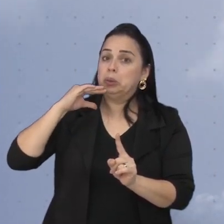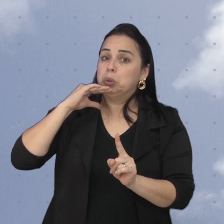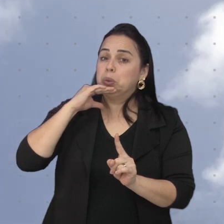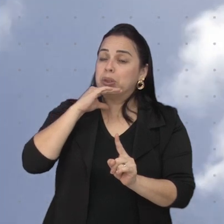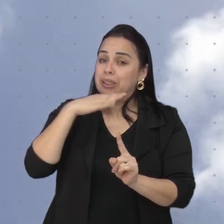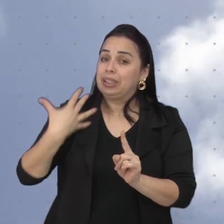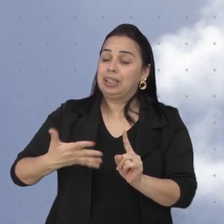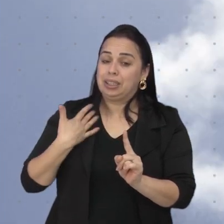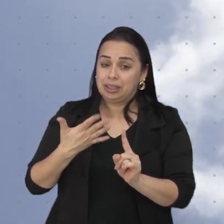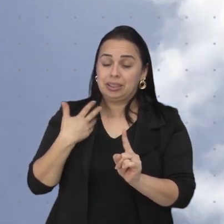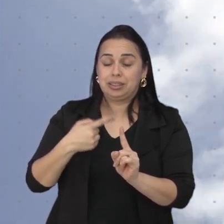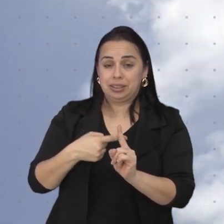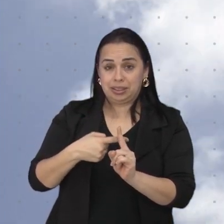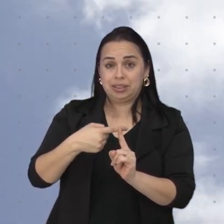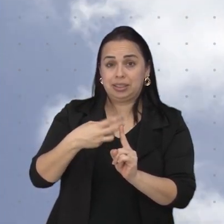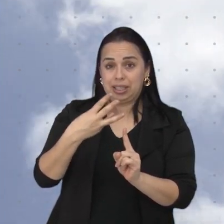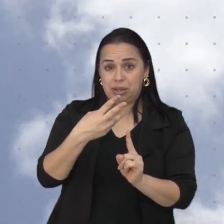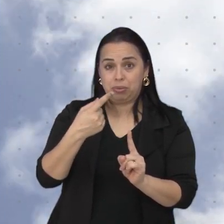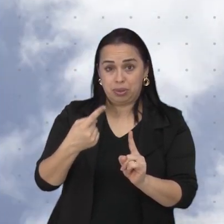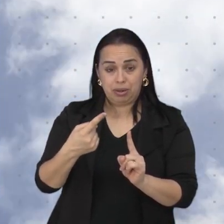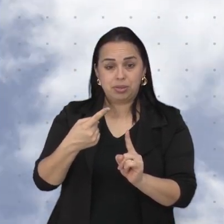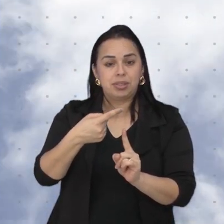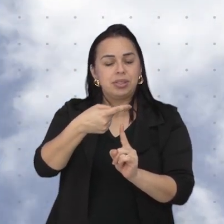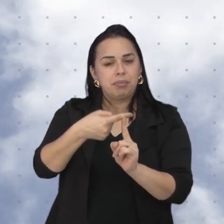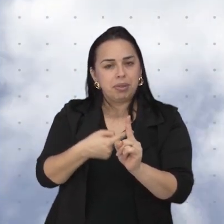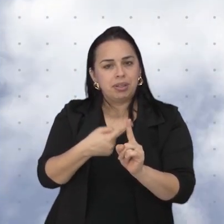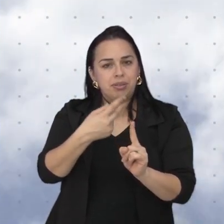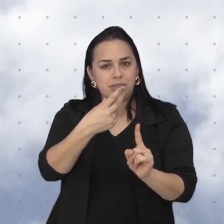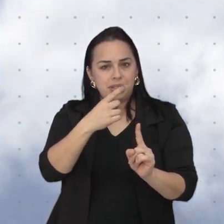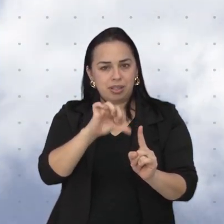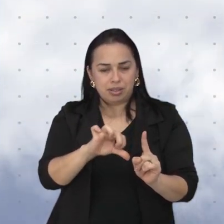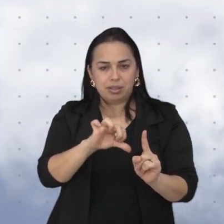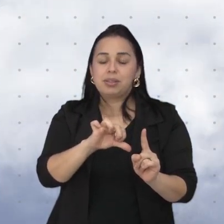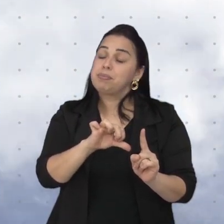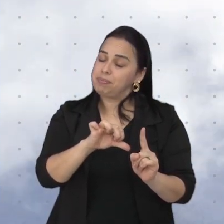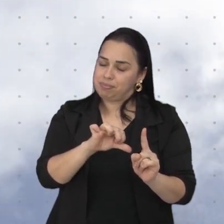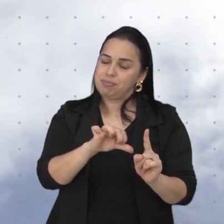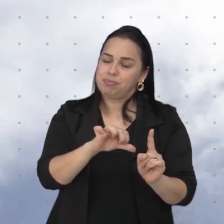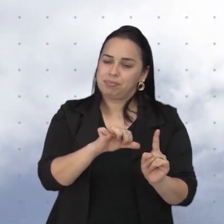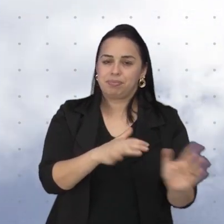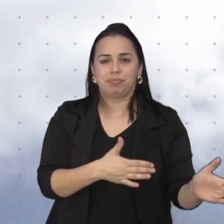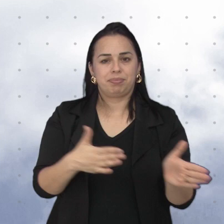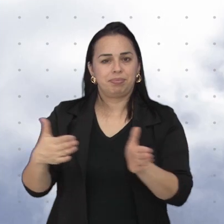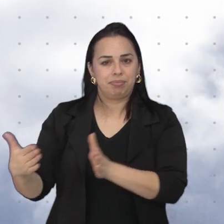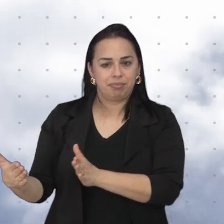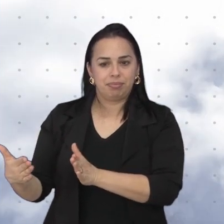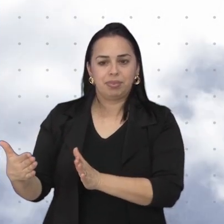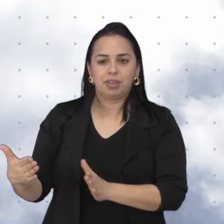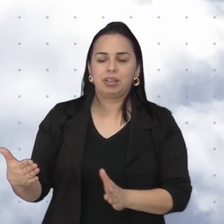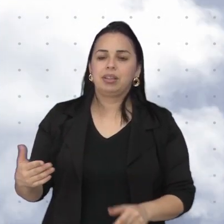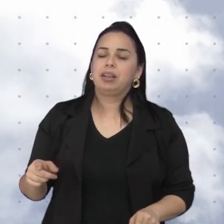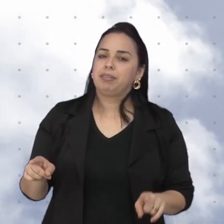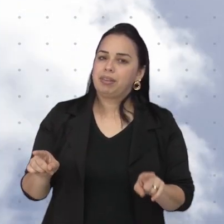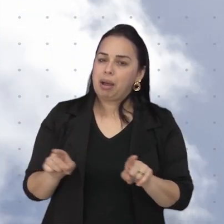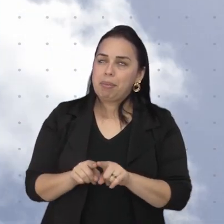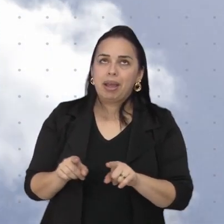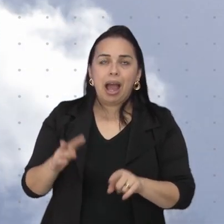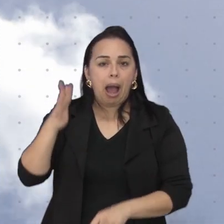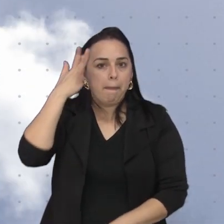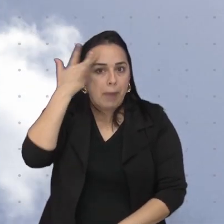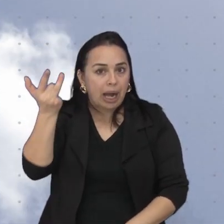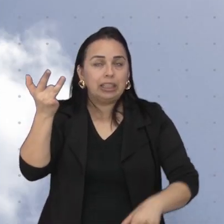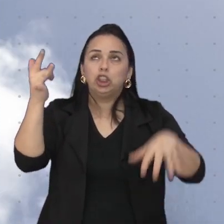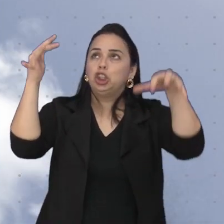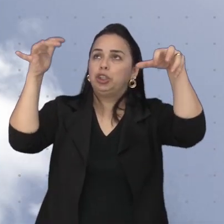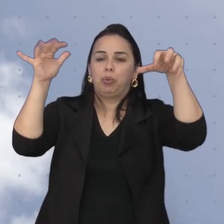calor sobre o país. A máxima pode chegar a 31 graus e a mínima esperada é de 19. Pouca chance de